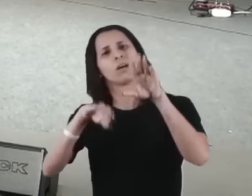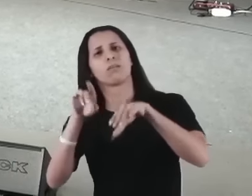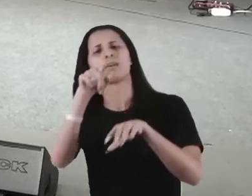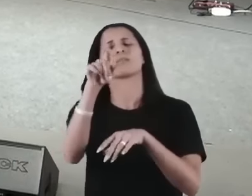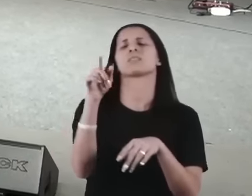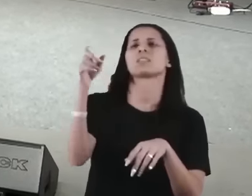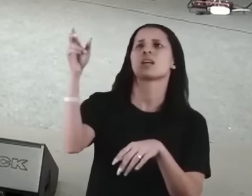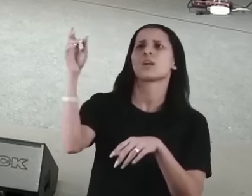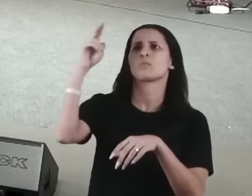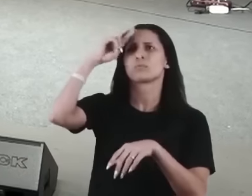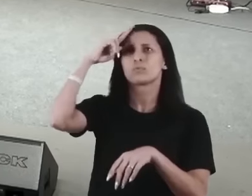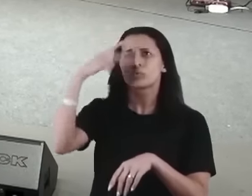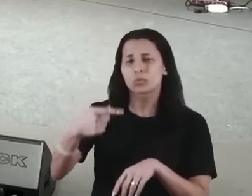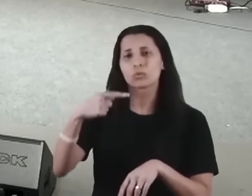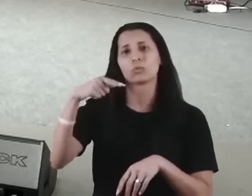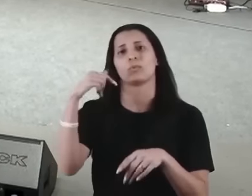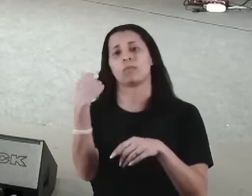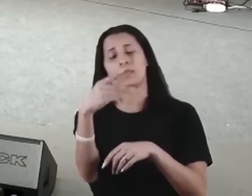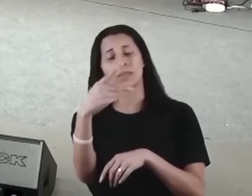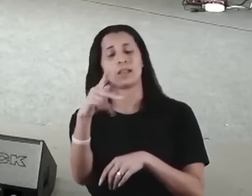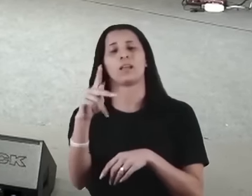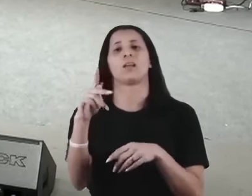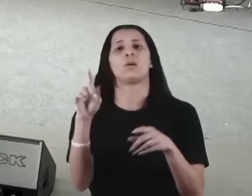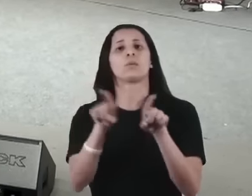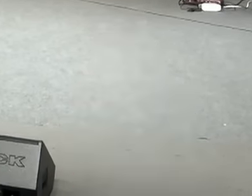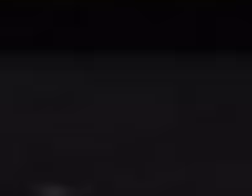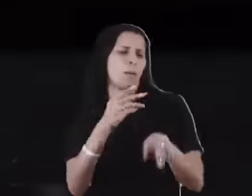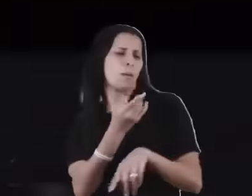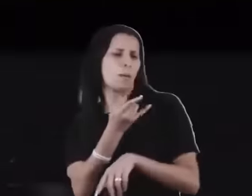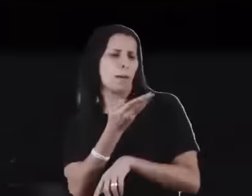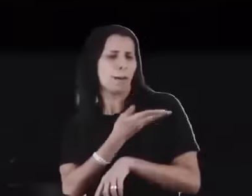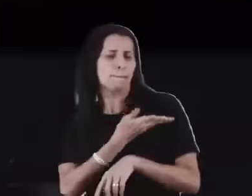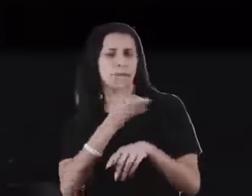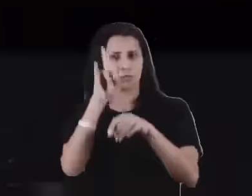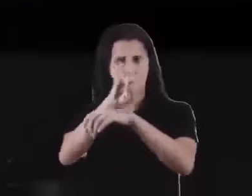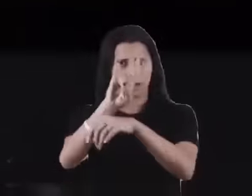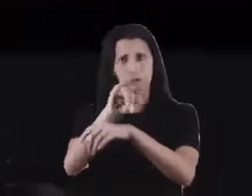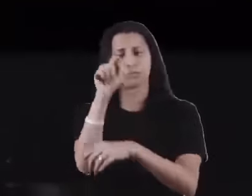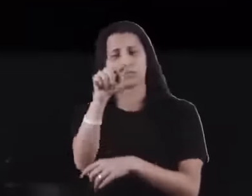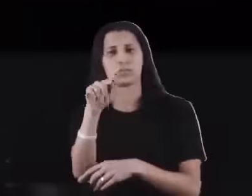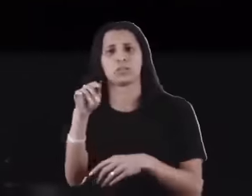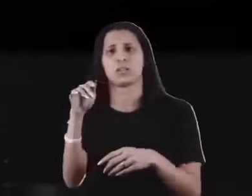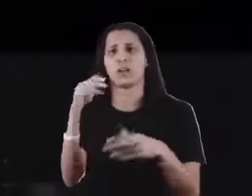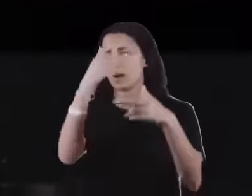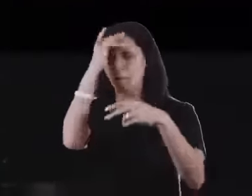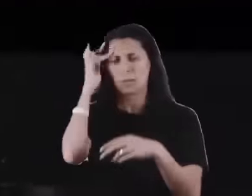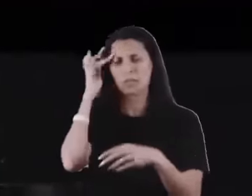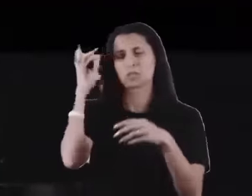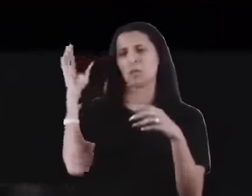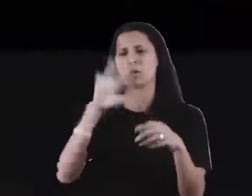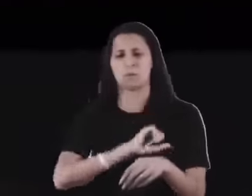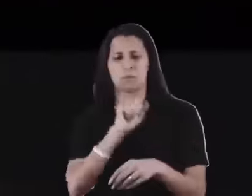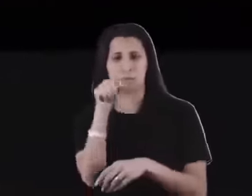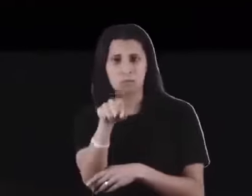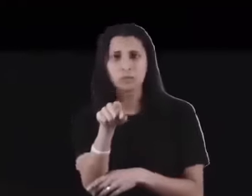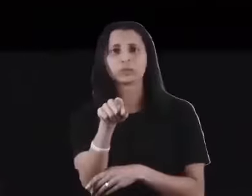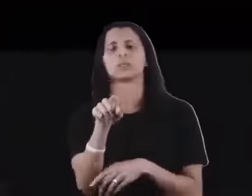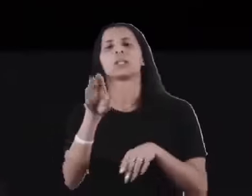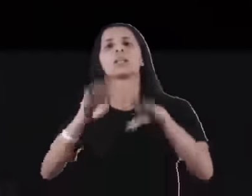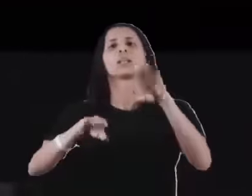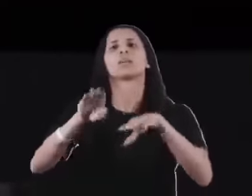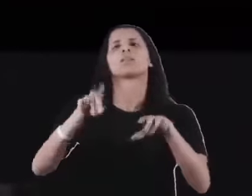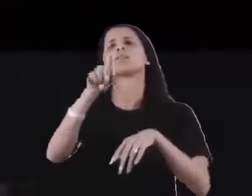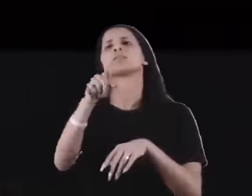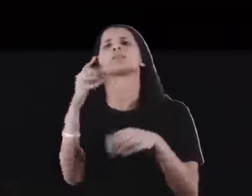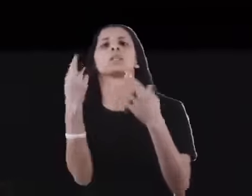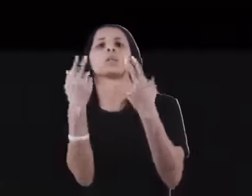pessoa que você confiava por uma pessoa que você amava Talvez assim como Jesus você foi traído por um discípulo a Bíblia diz que